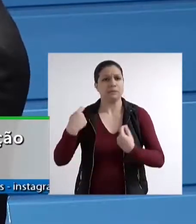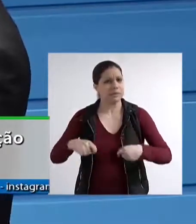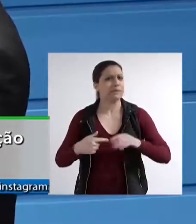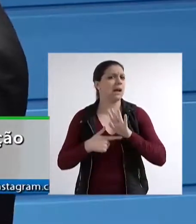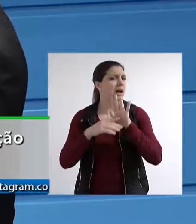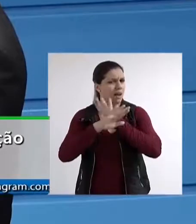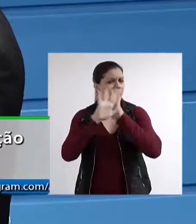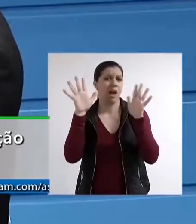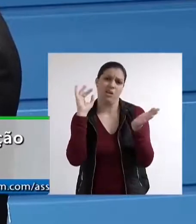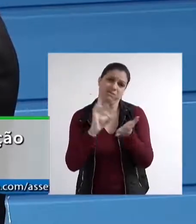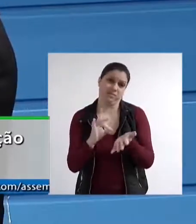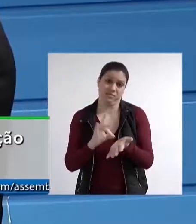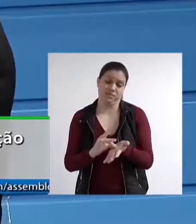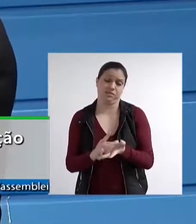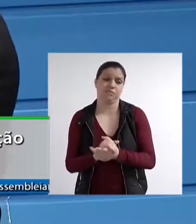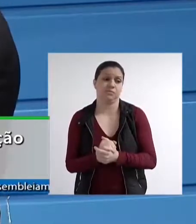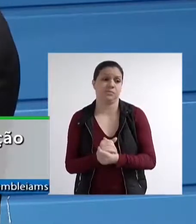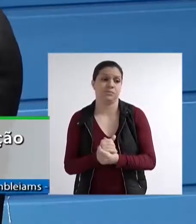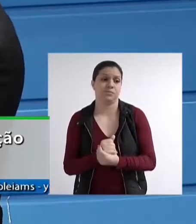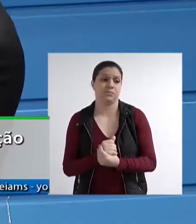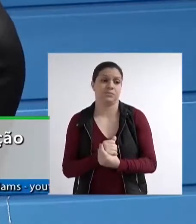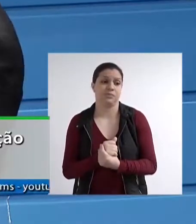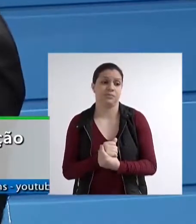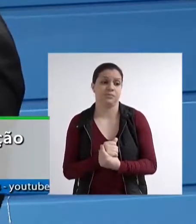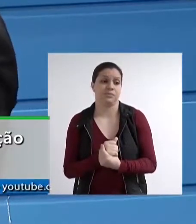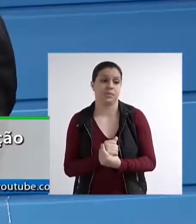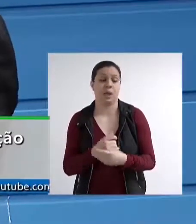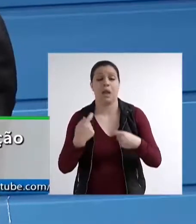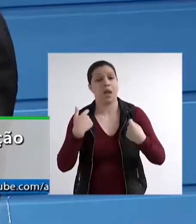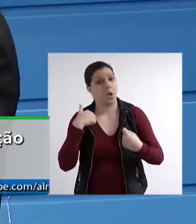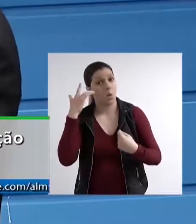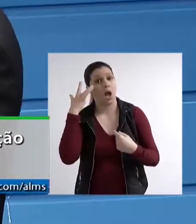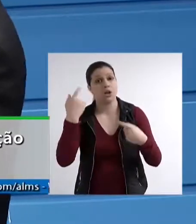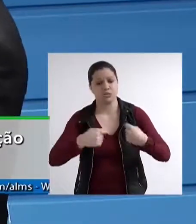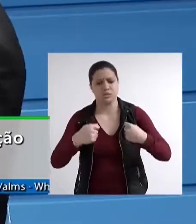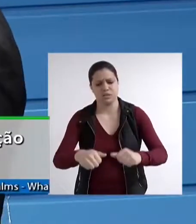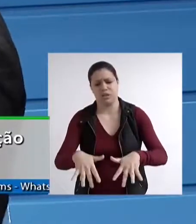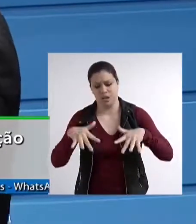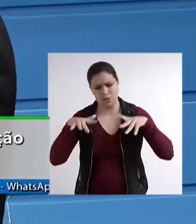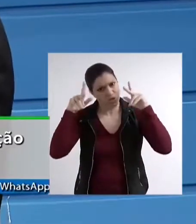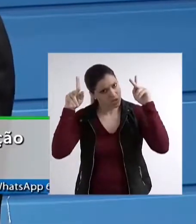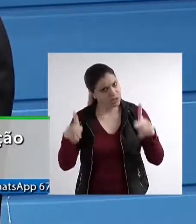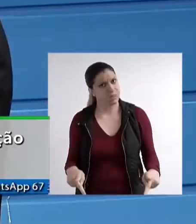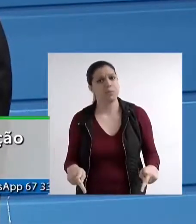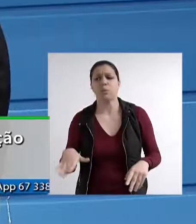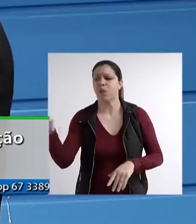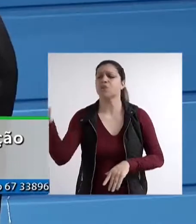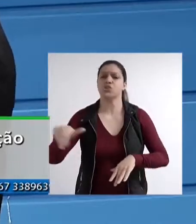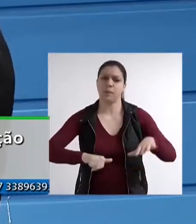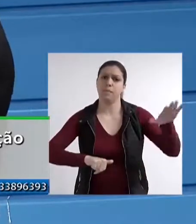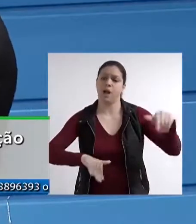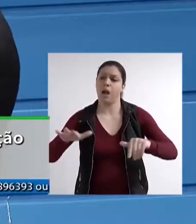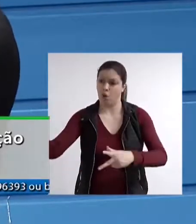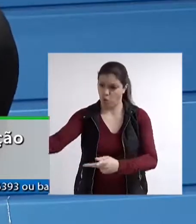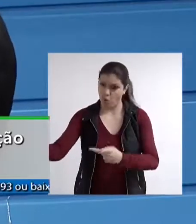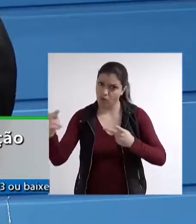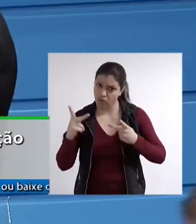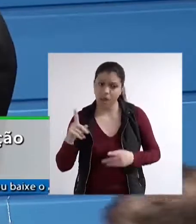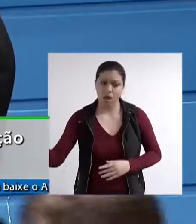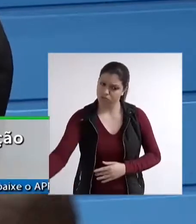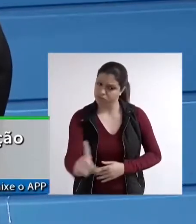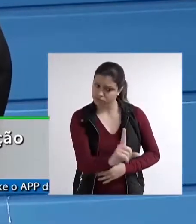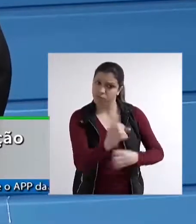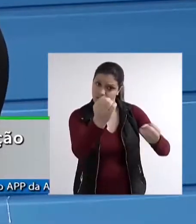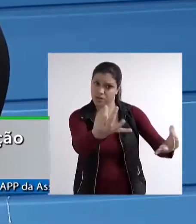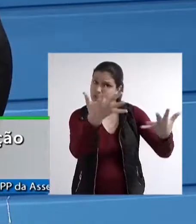mais transparente. Eu acho que tem que ser feita uma audiência pública e chamar esses entes aqui, né, convidá-los, acho que tem que